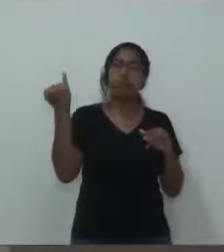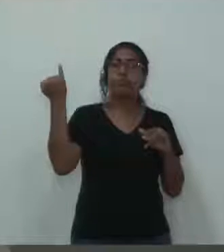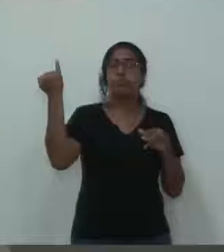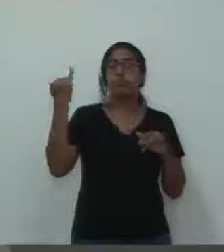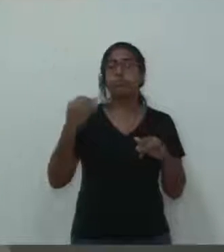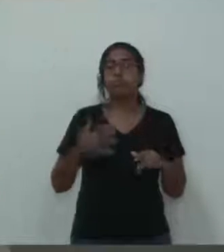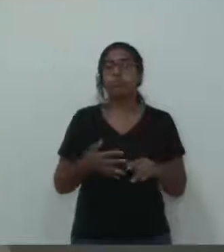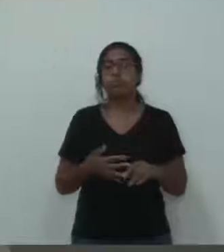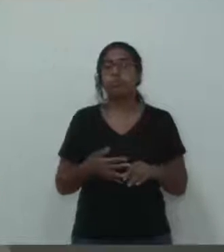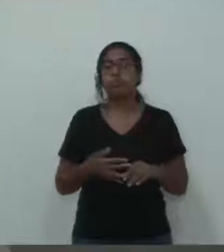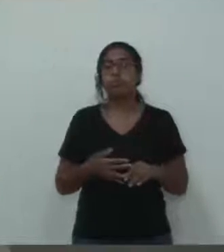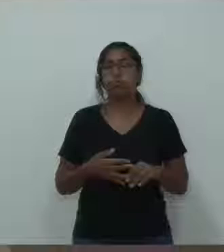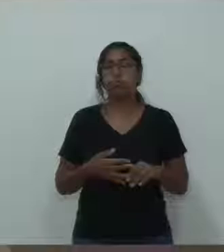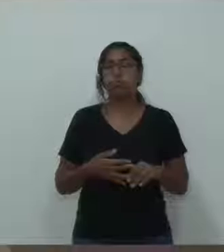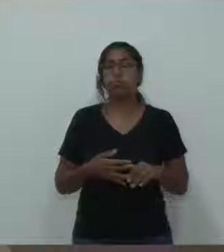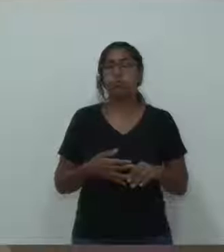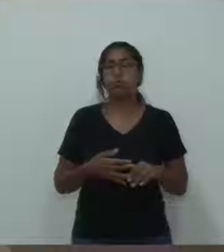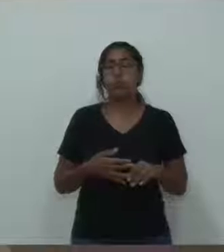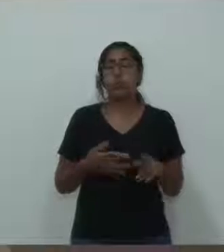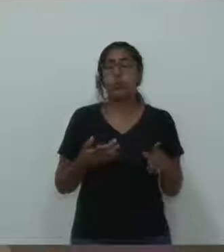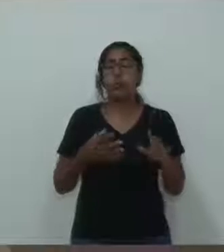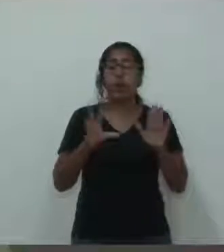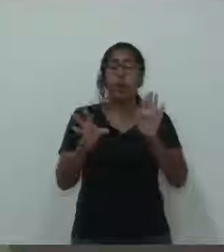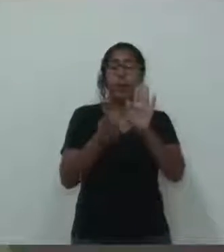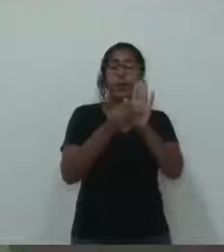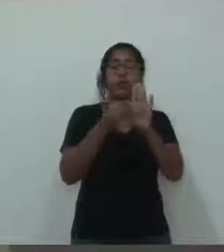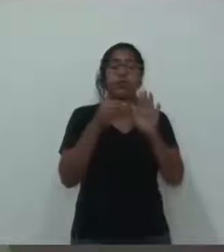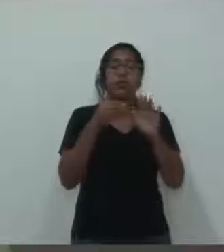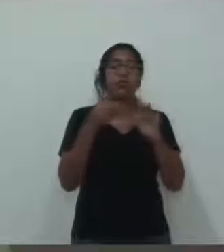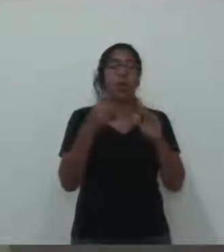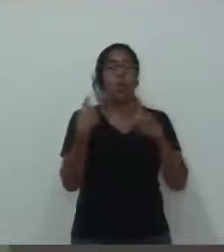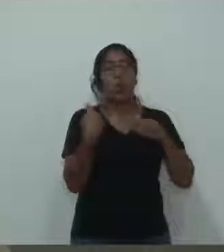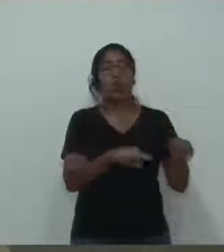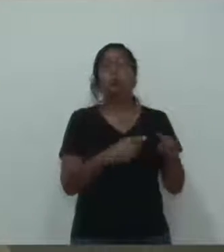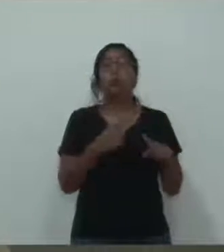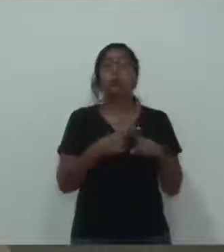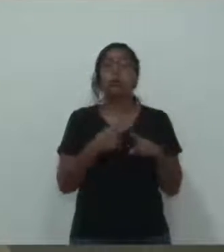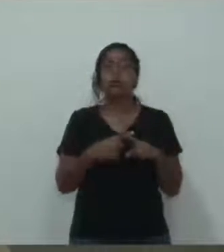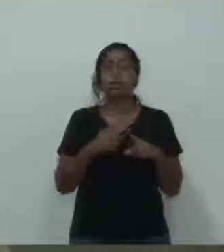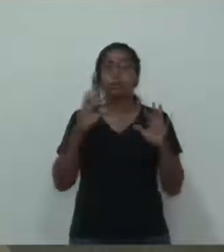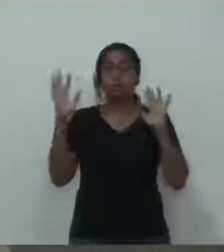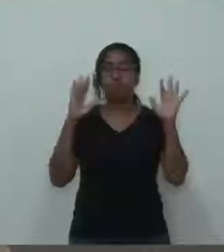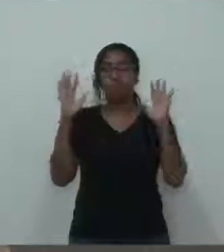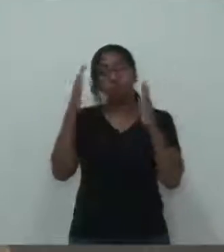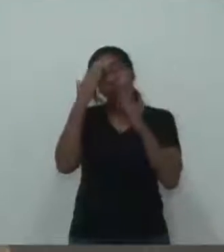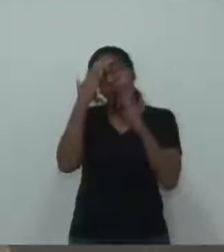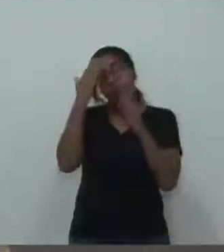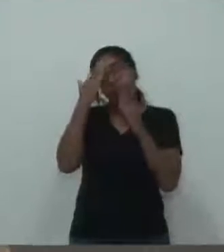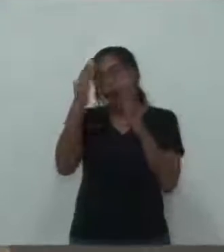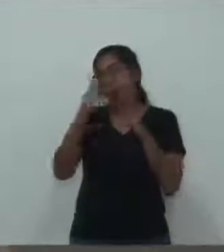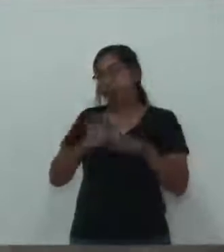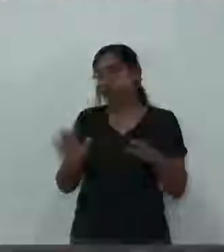porquê, né, da reprovação dessa emenda. Obrigado. Pelo momento é